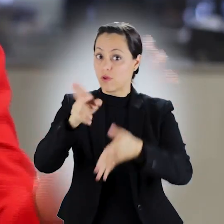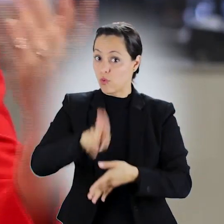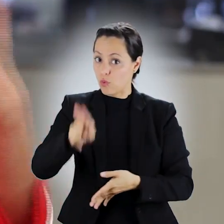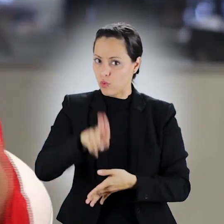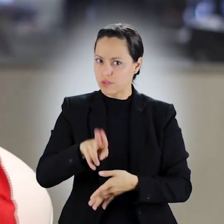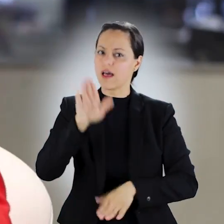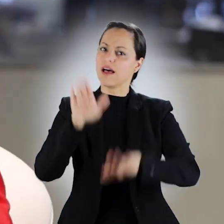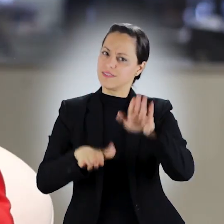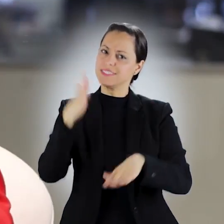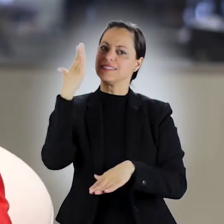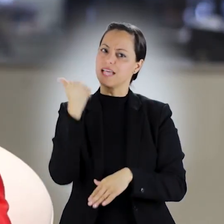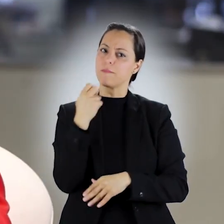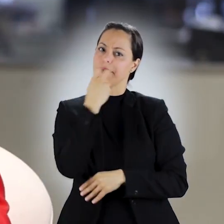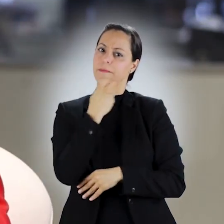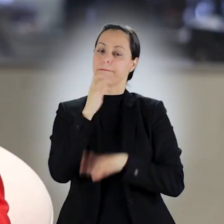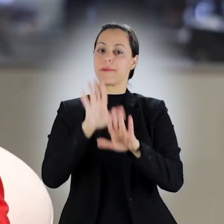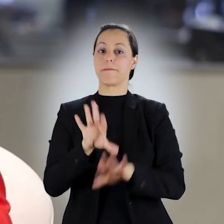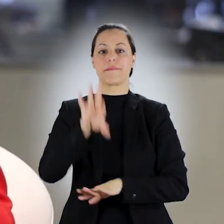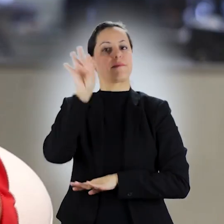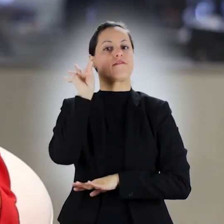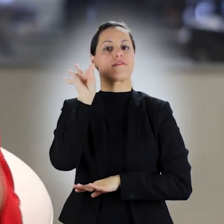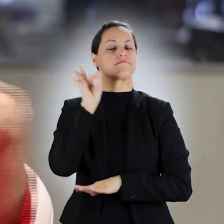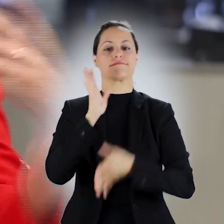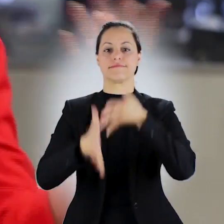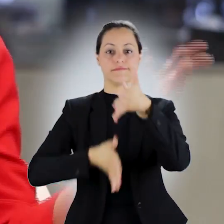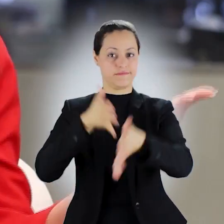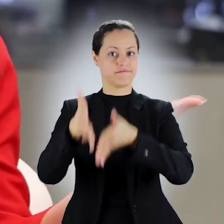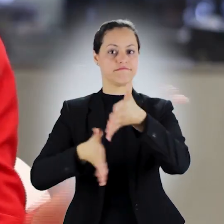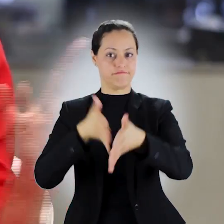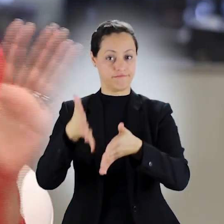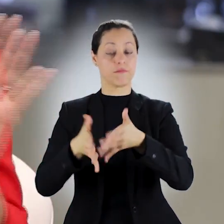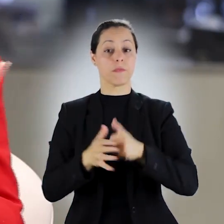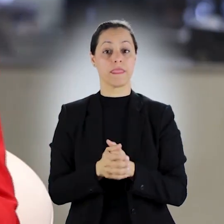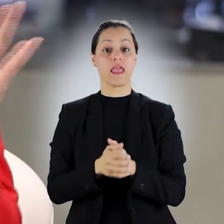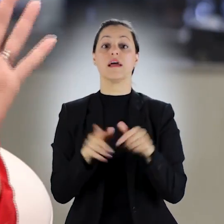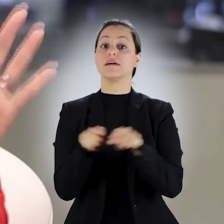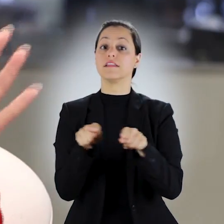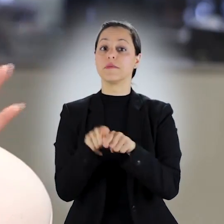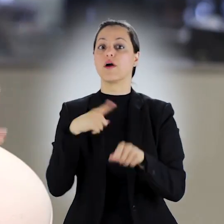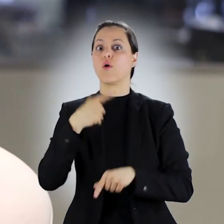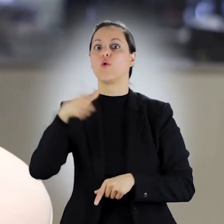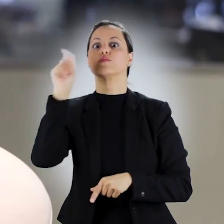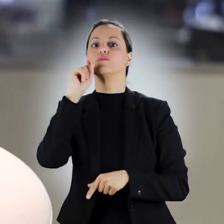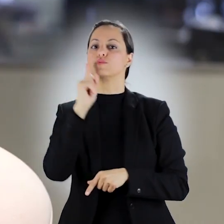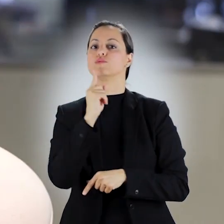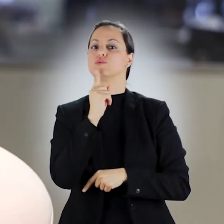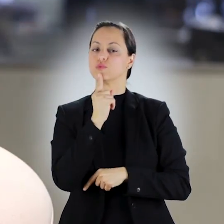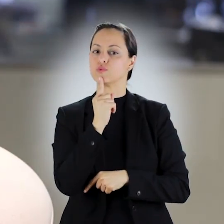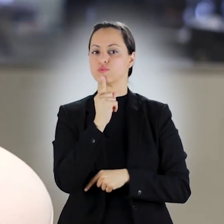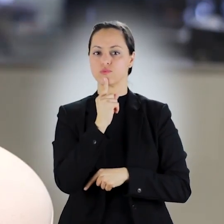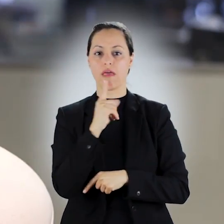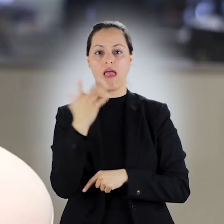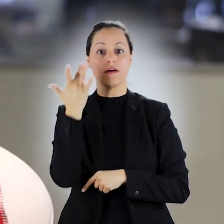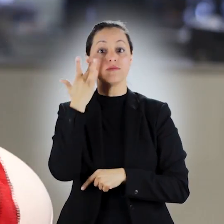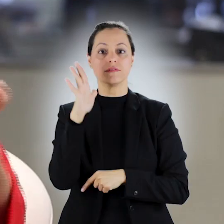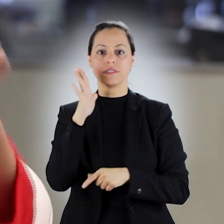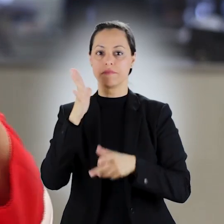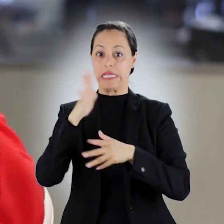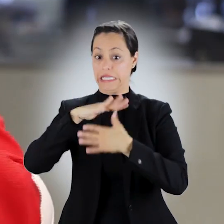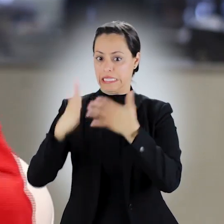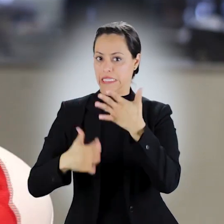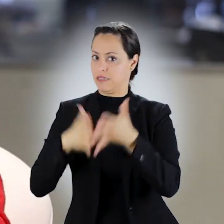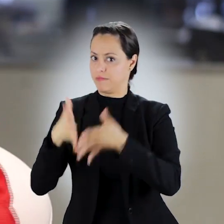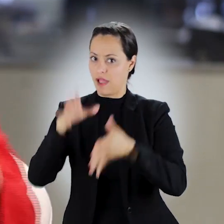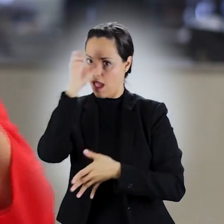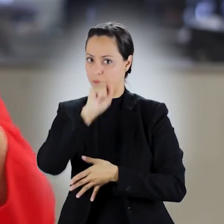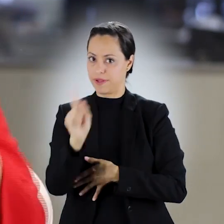falar, mas ele prefere se comunicar por gestos, né? Então tem um outro surdo que nem a Libras ele prefere aprender, mas ele fica